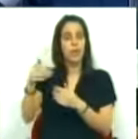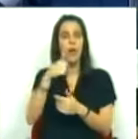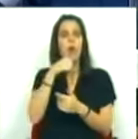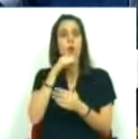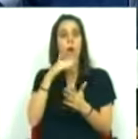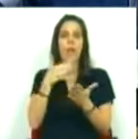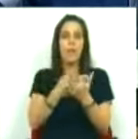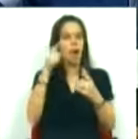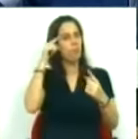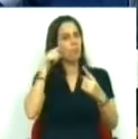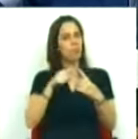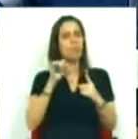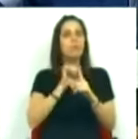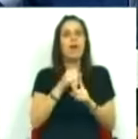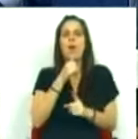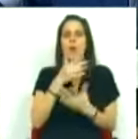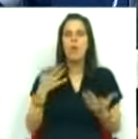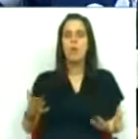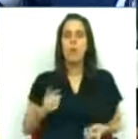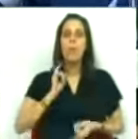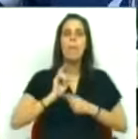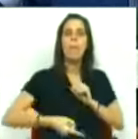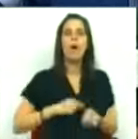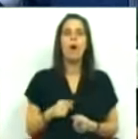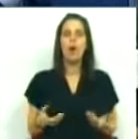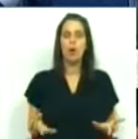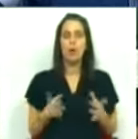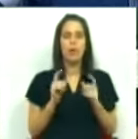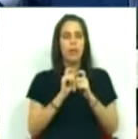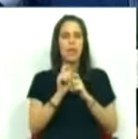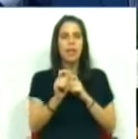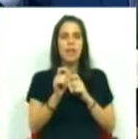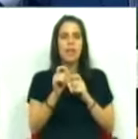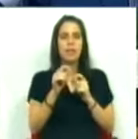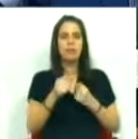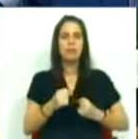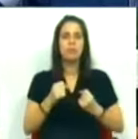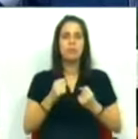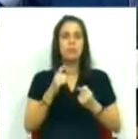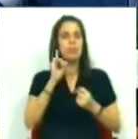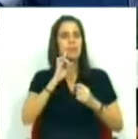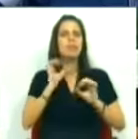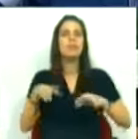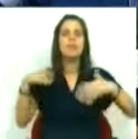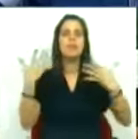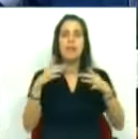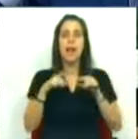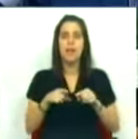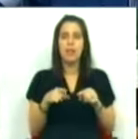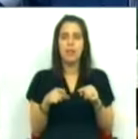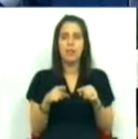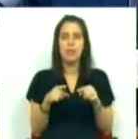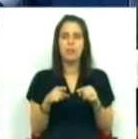vai servir esse propósito? Quais é que são as linhas de força